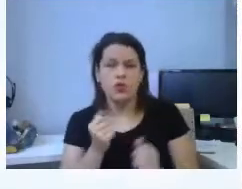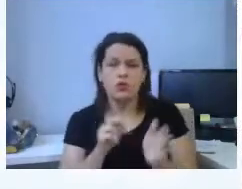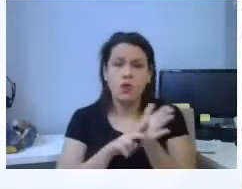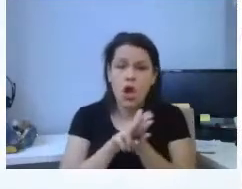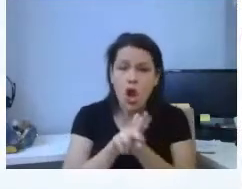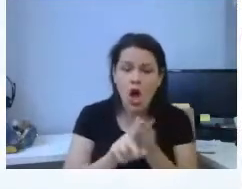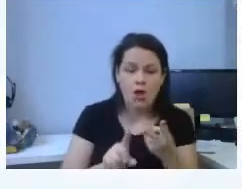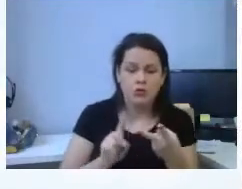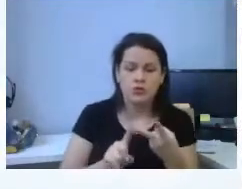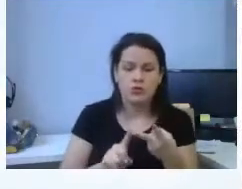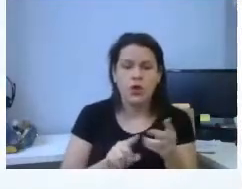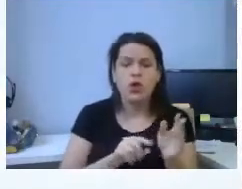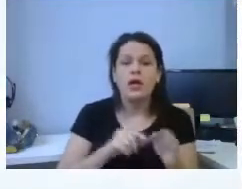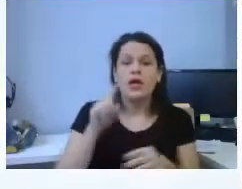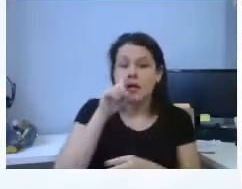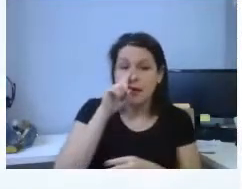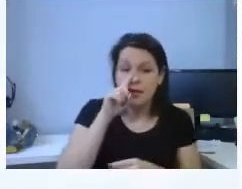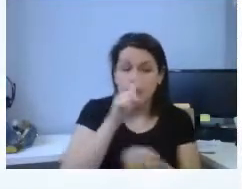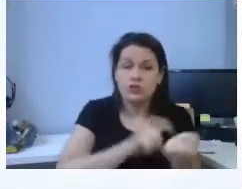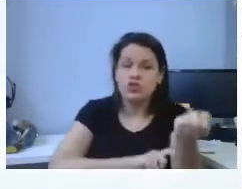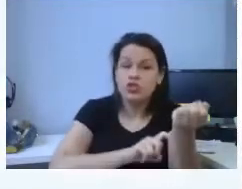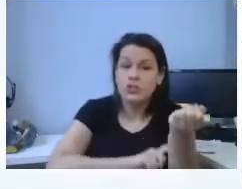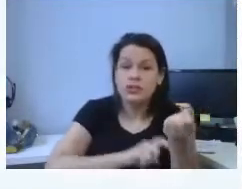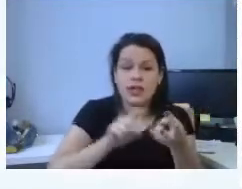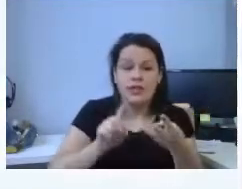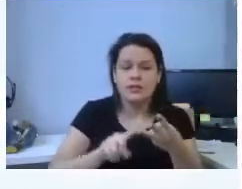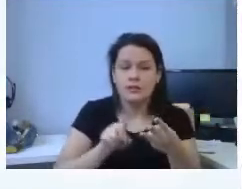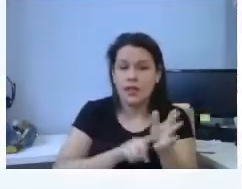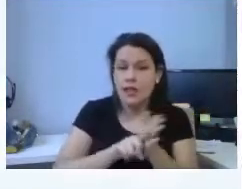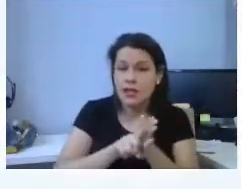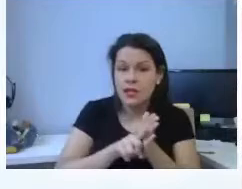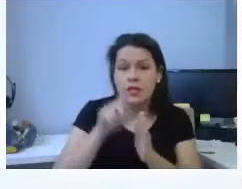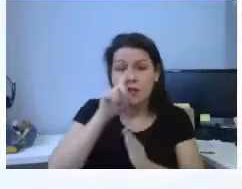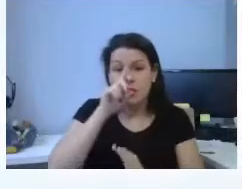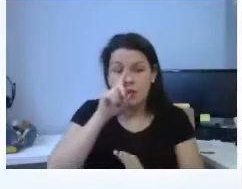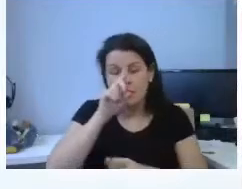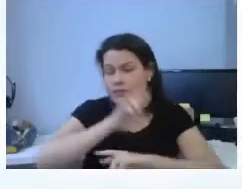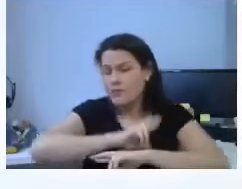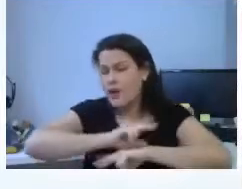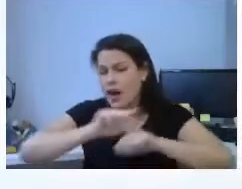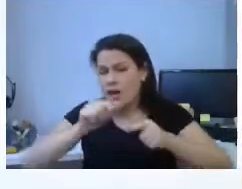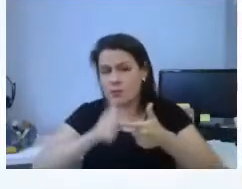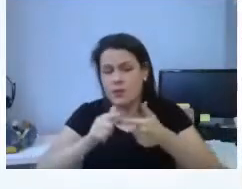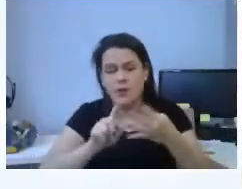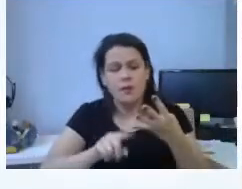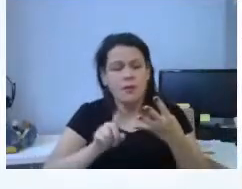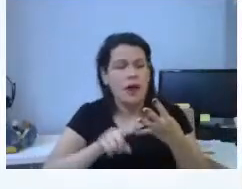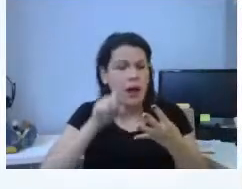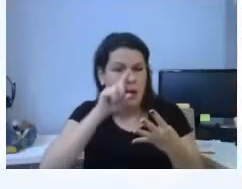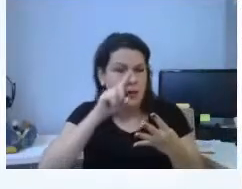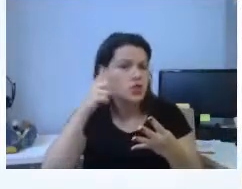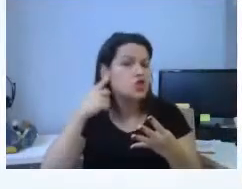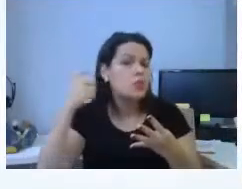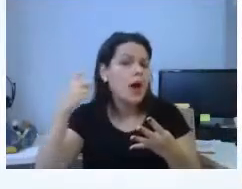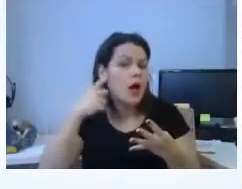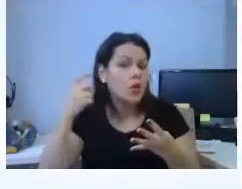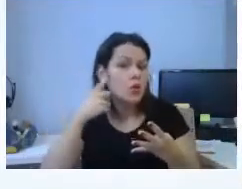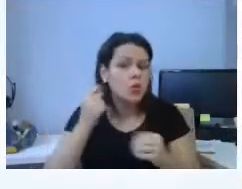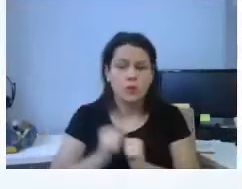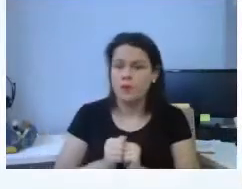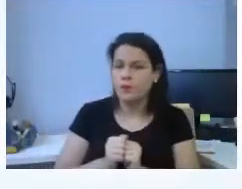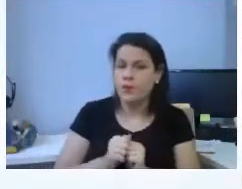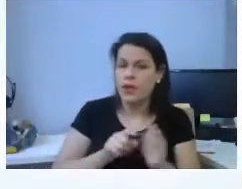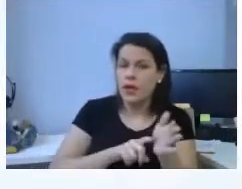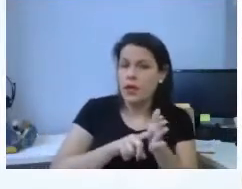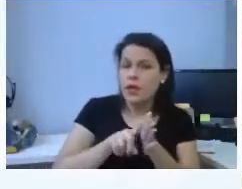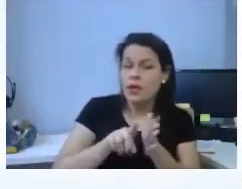de estresse, de sobrecarga, riscos de ruído, riscos de produtos químicos que